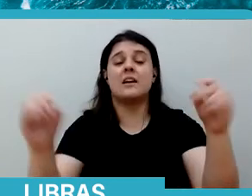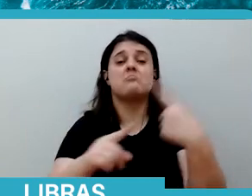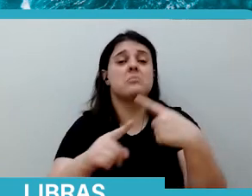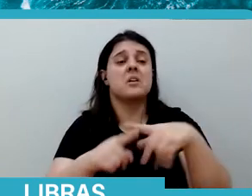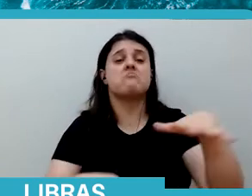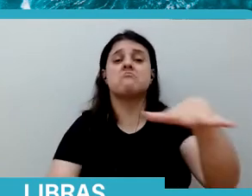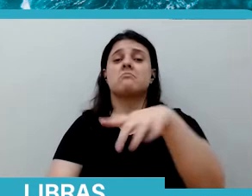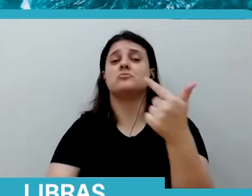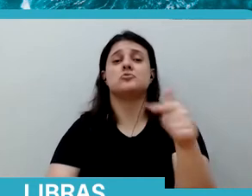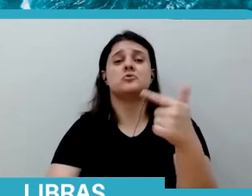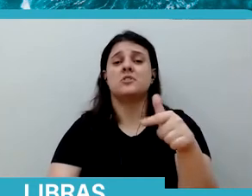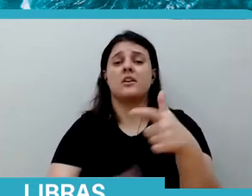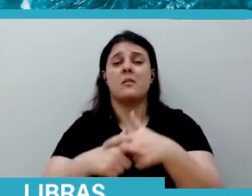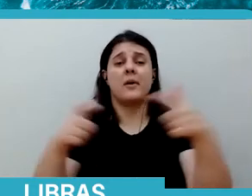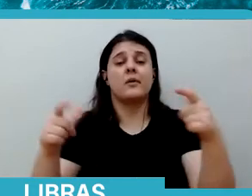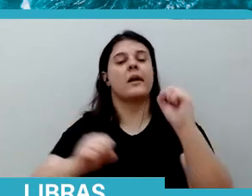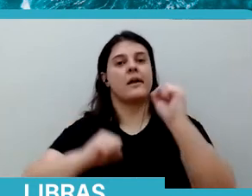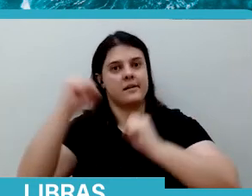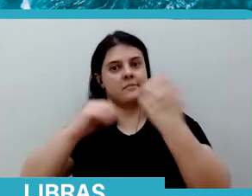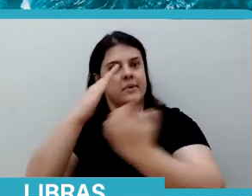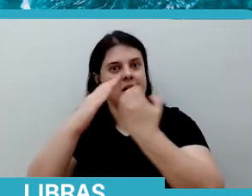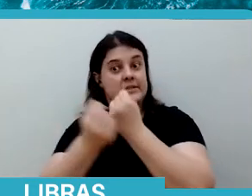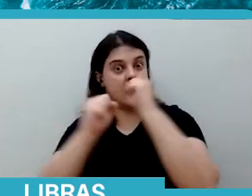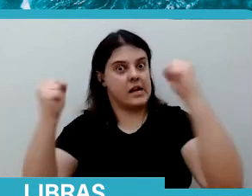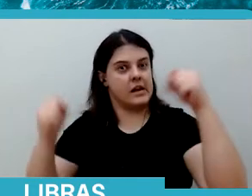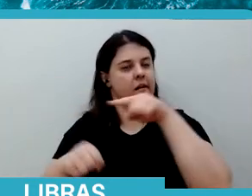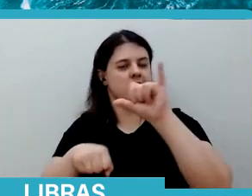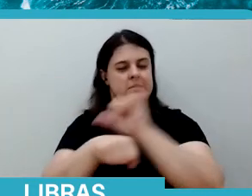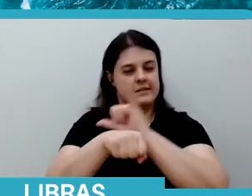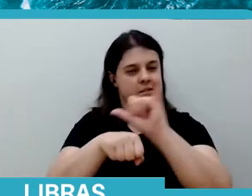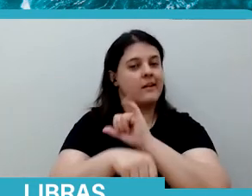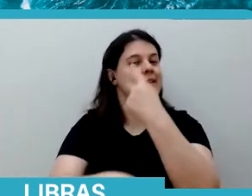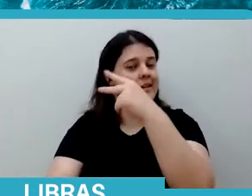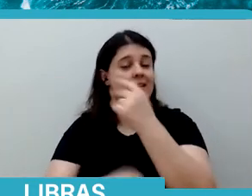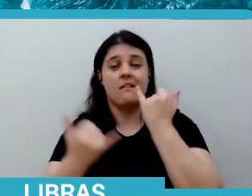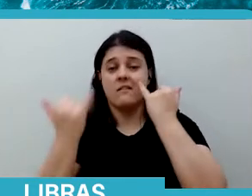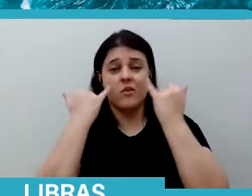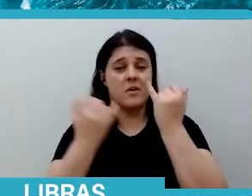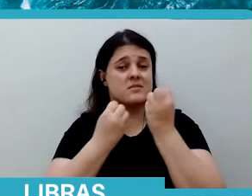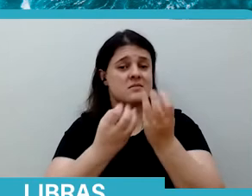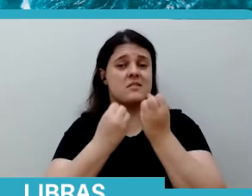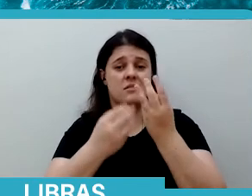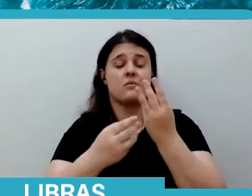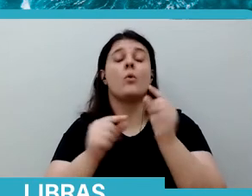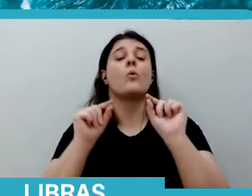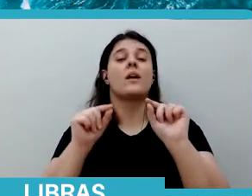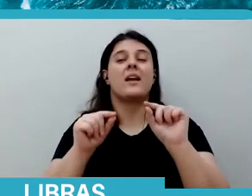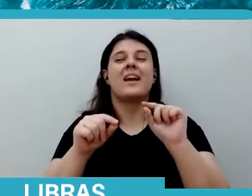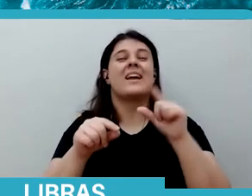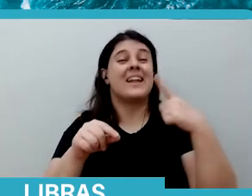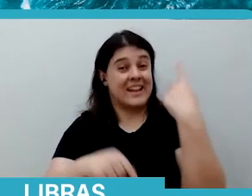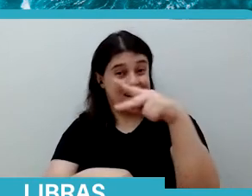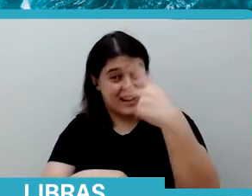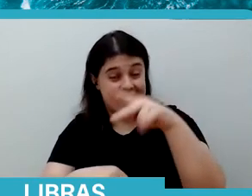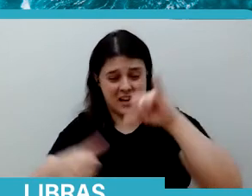mercado muito dominado pelas multinacionais estrategicamente a informação do quanto as